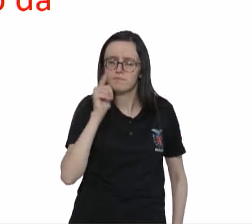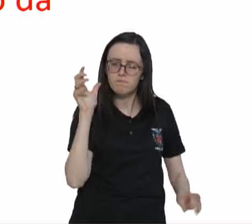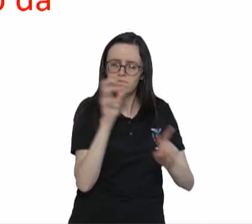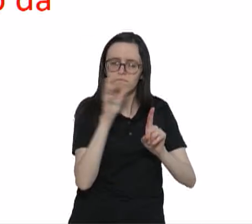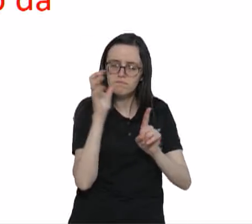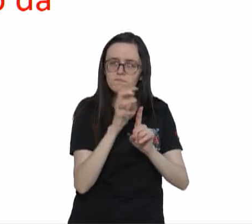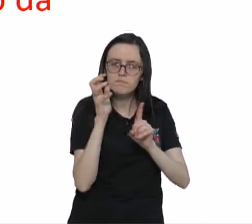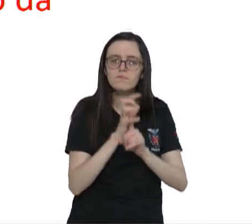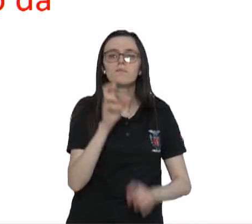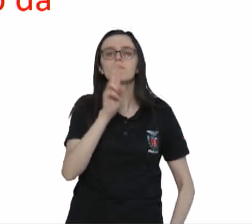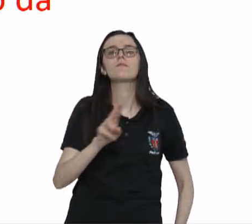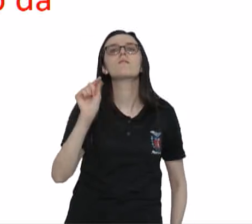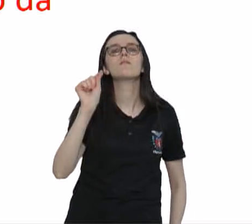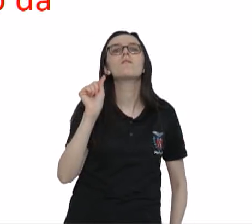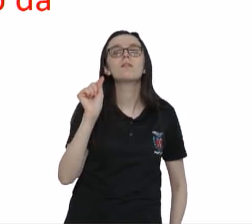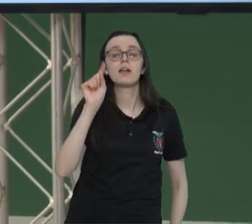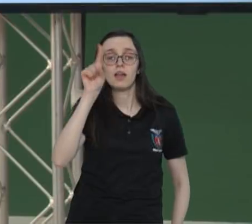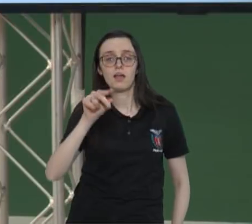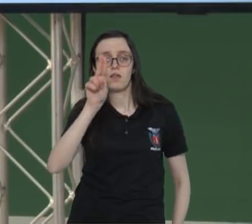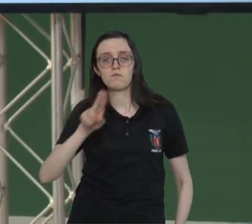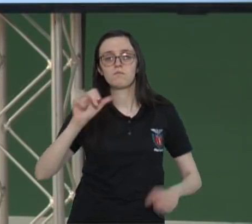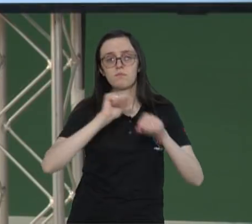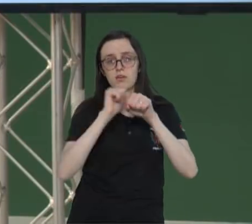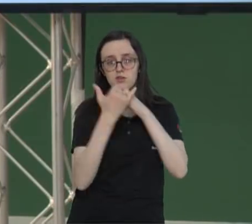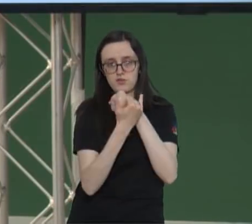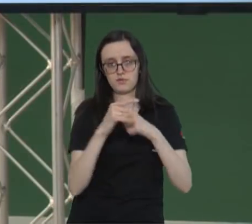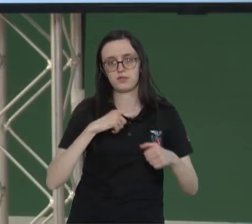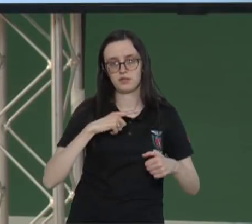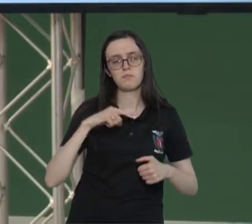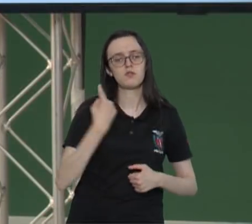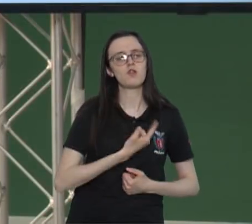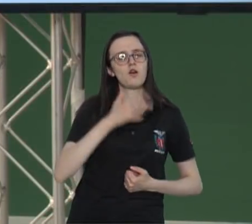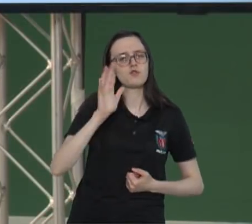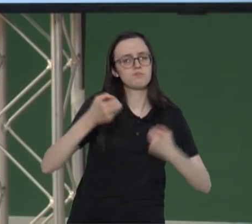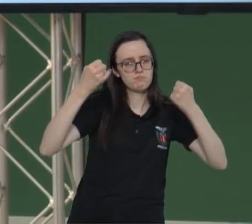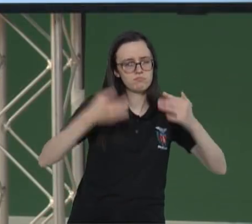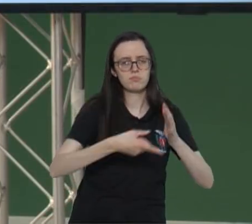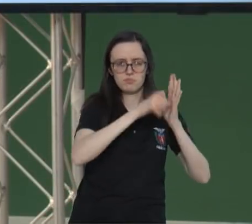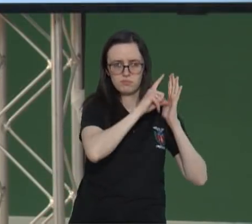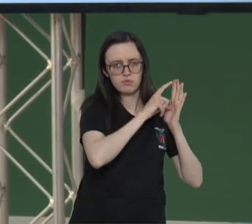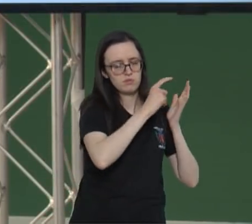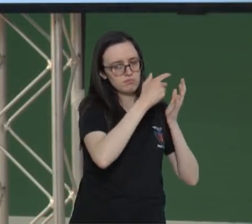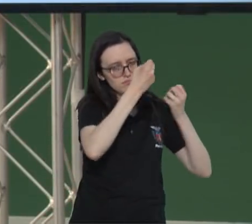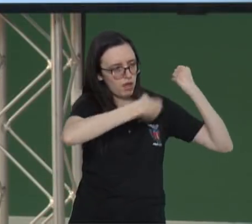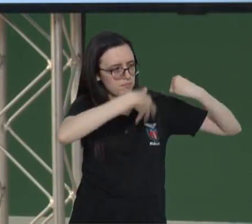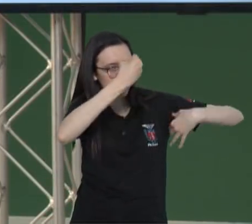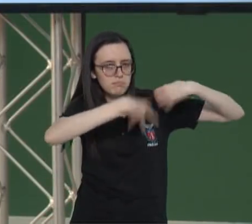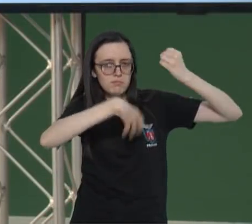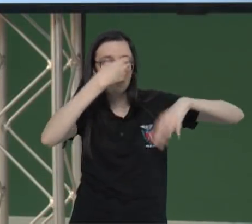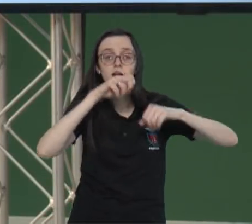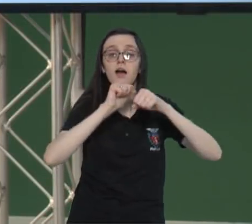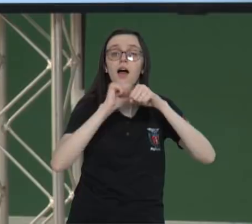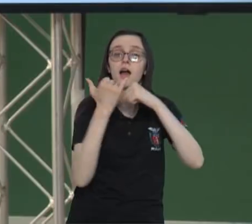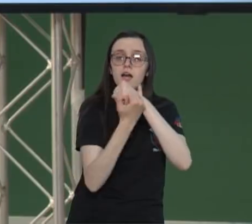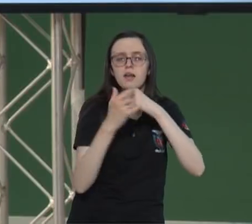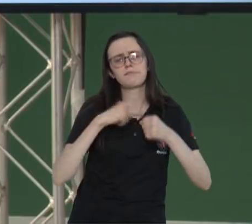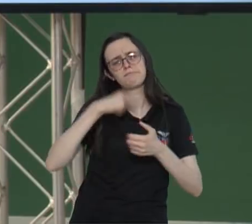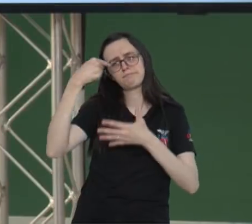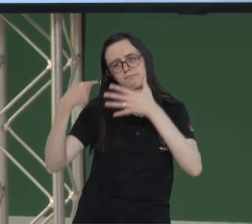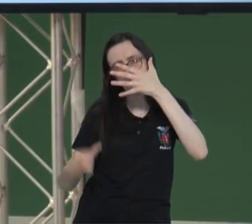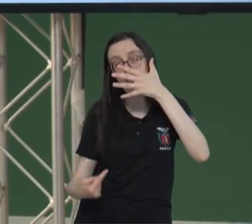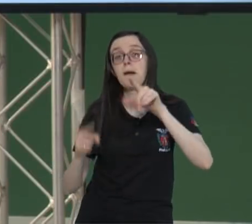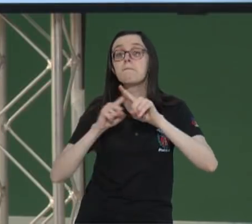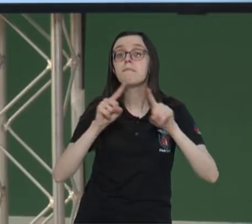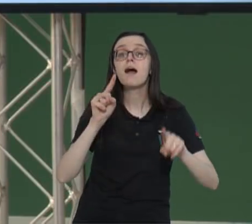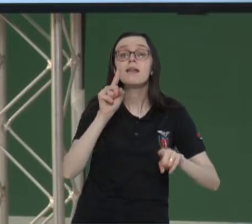convencimento, através da utilização de adjetivos, né? Nós já tínhamos adiantado isso no início. Os adjetivos servem, entre outras coisas, para